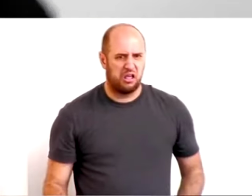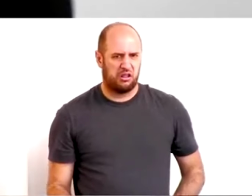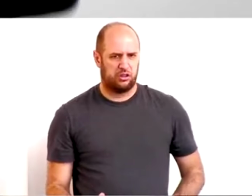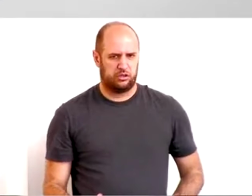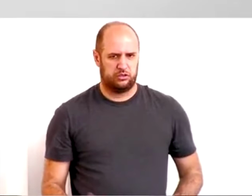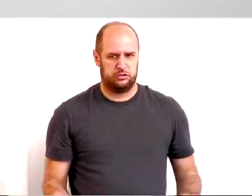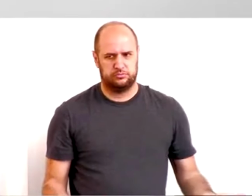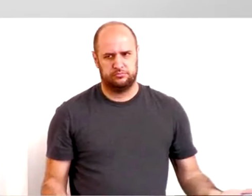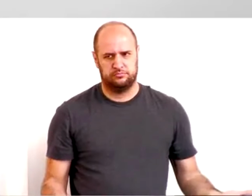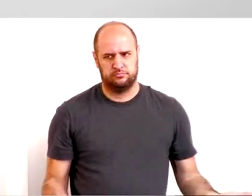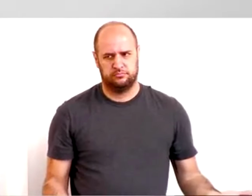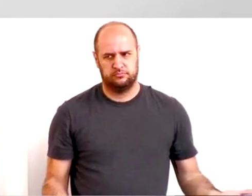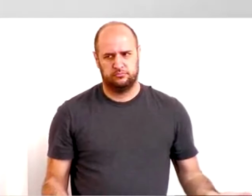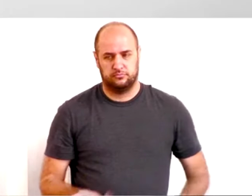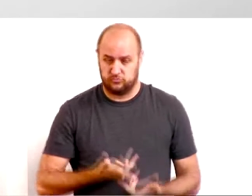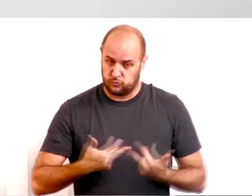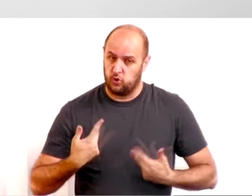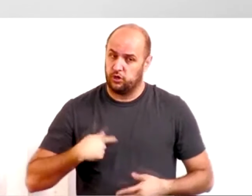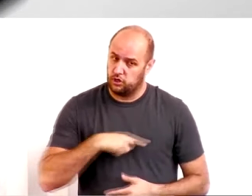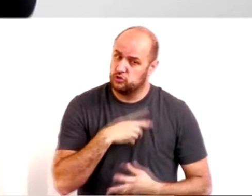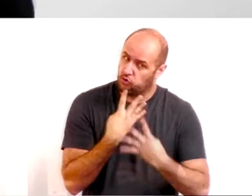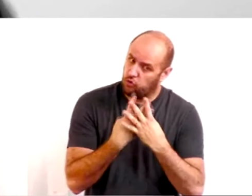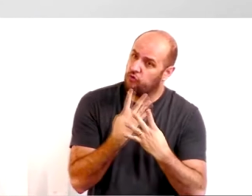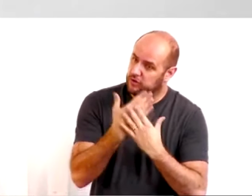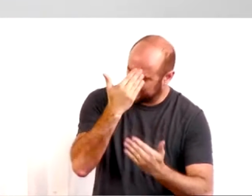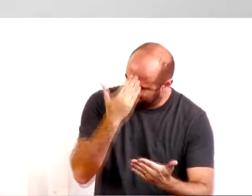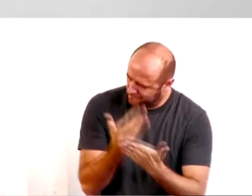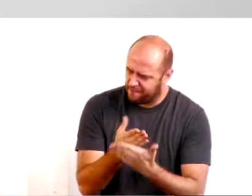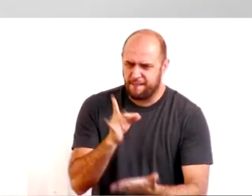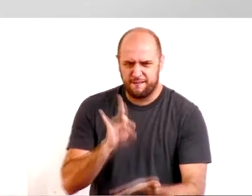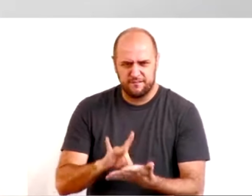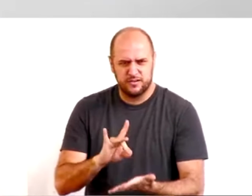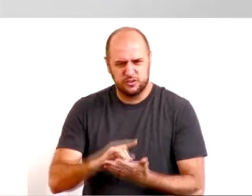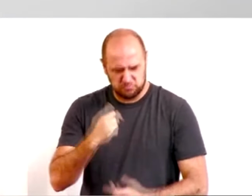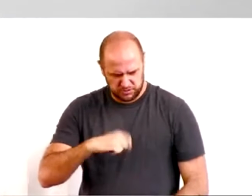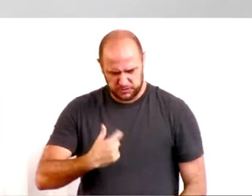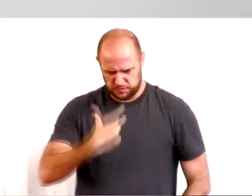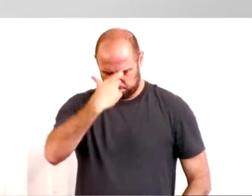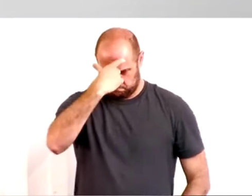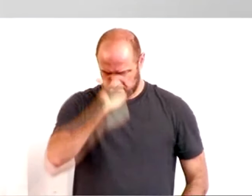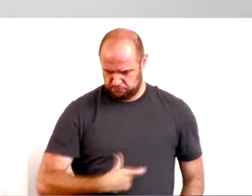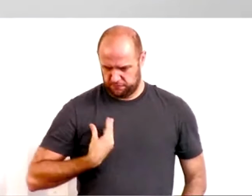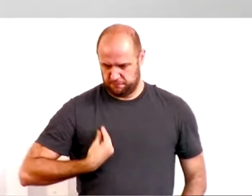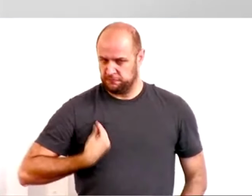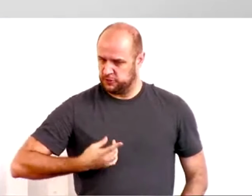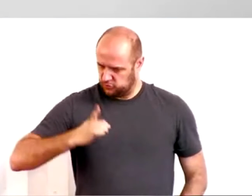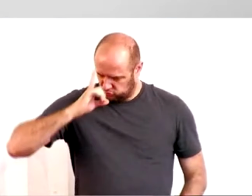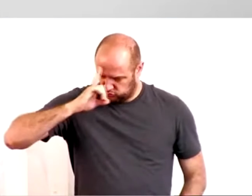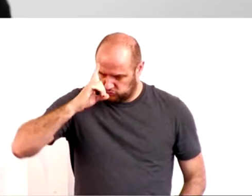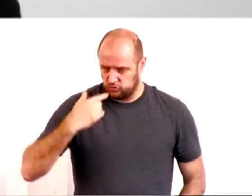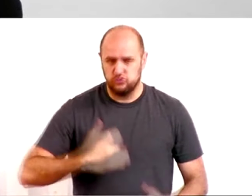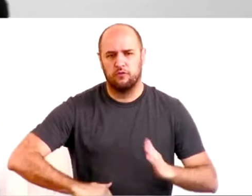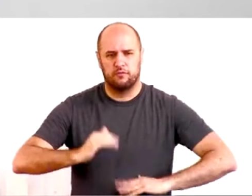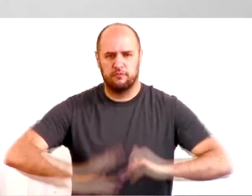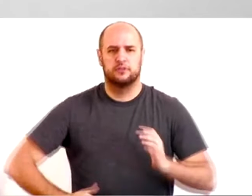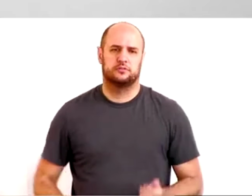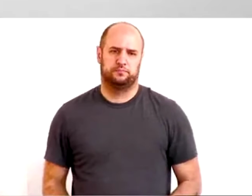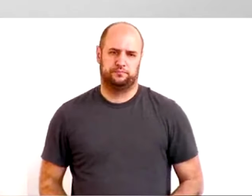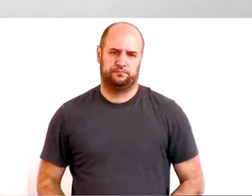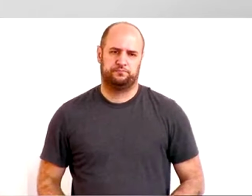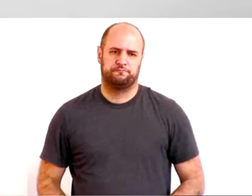Aquilo que nós confessamos crer deve se transformar em atitudes em nossas vidas. Com